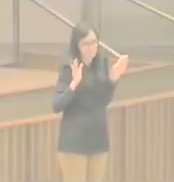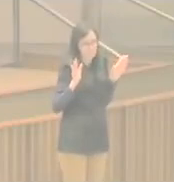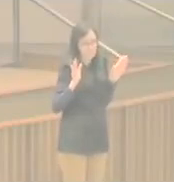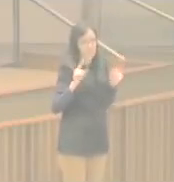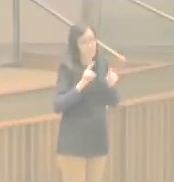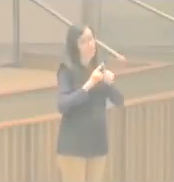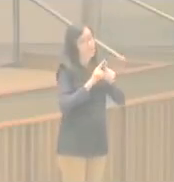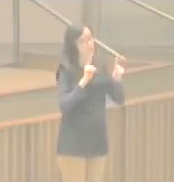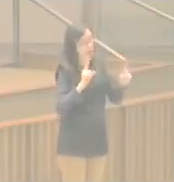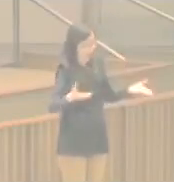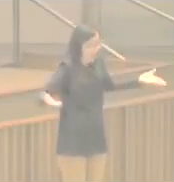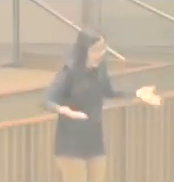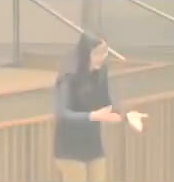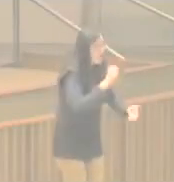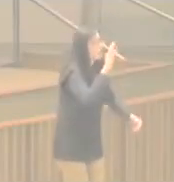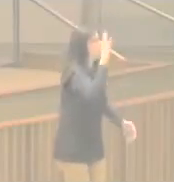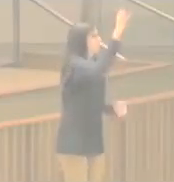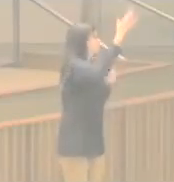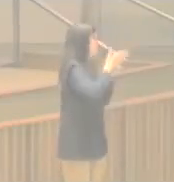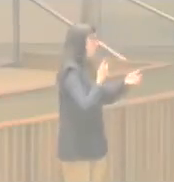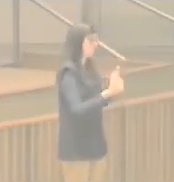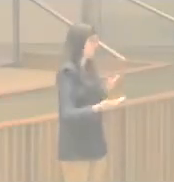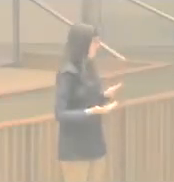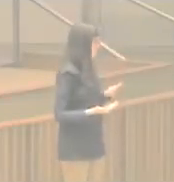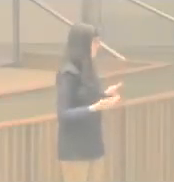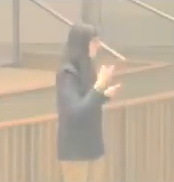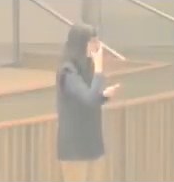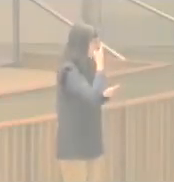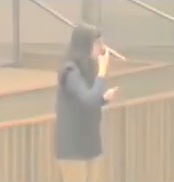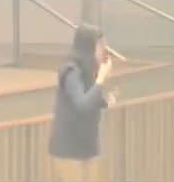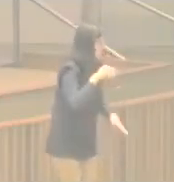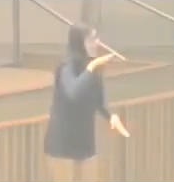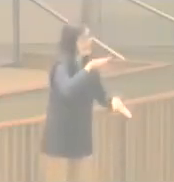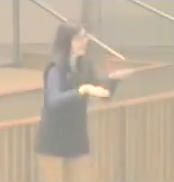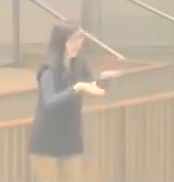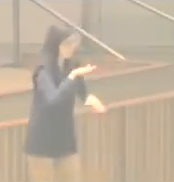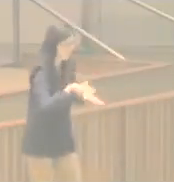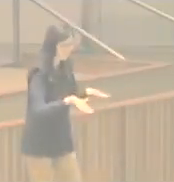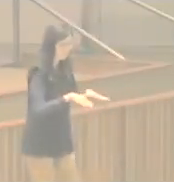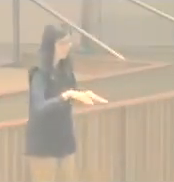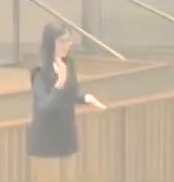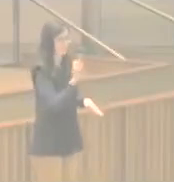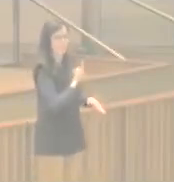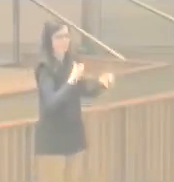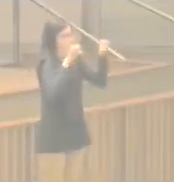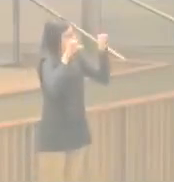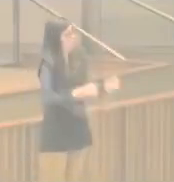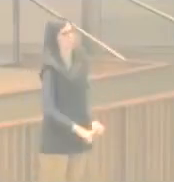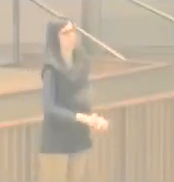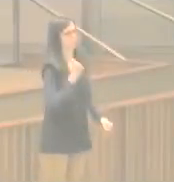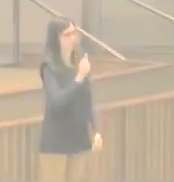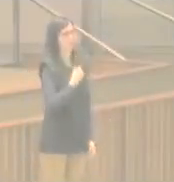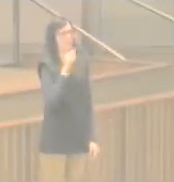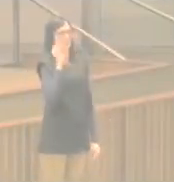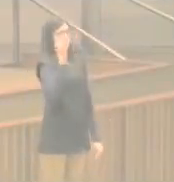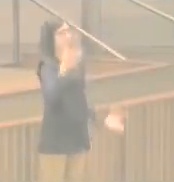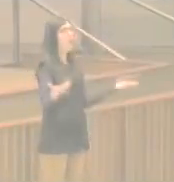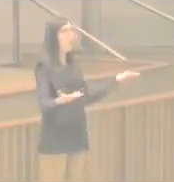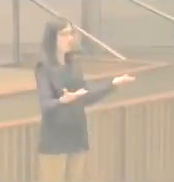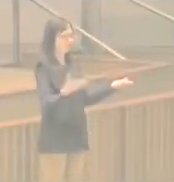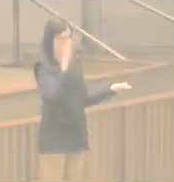mais cedo ou mais tarde. Talvez uma das grandes crises que a gente está vivendo no nosso país